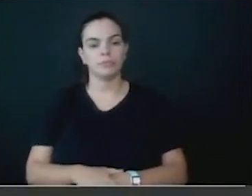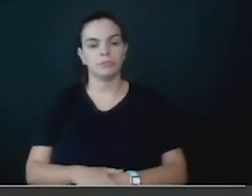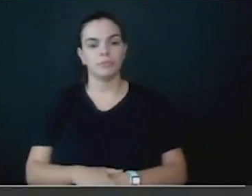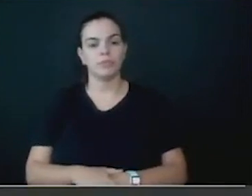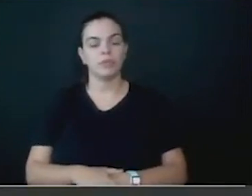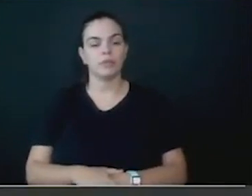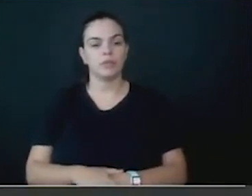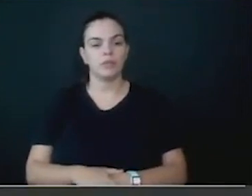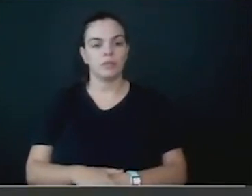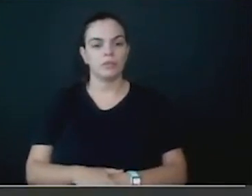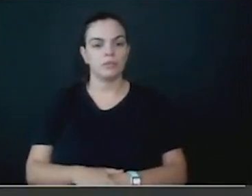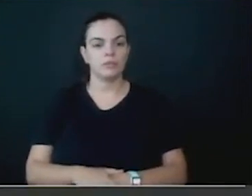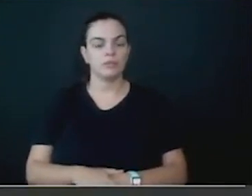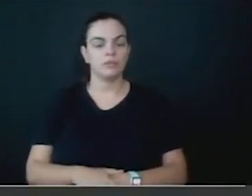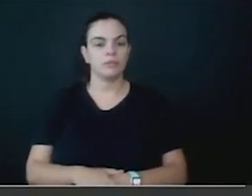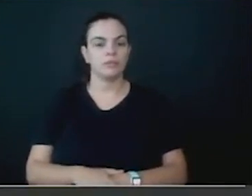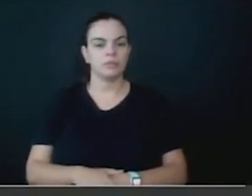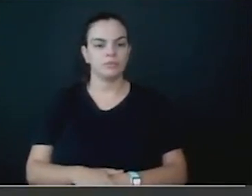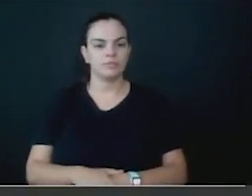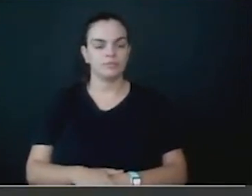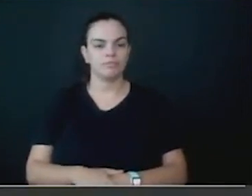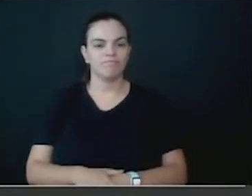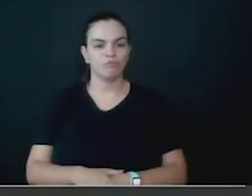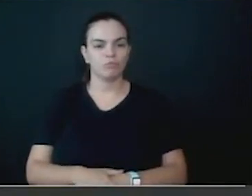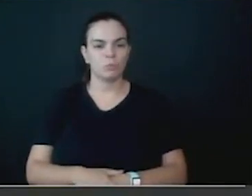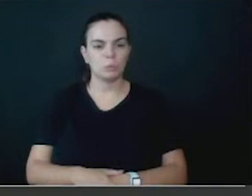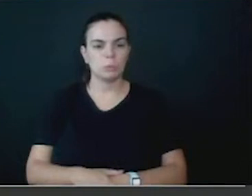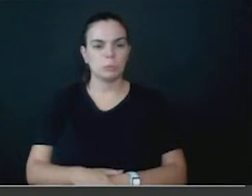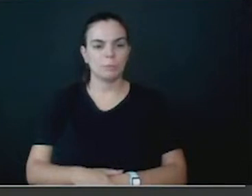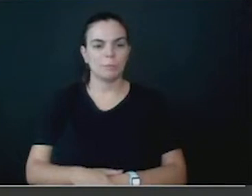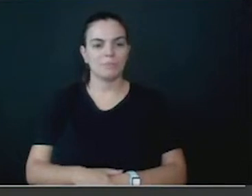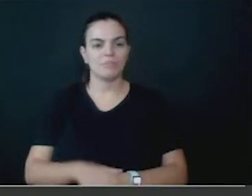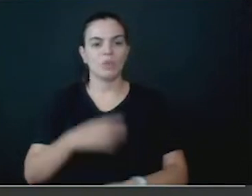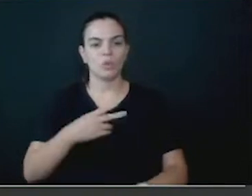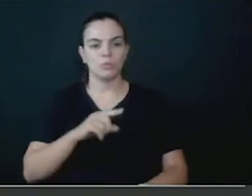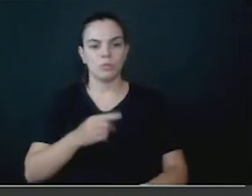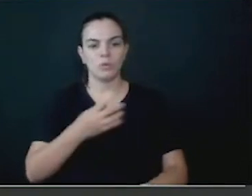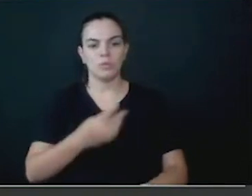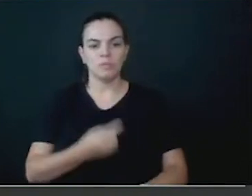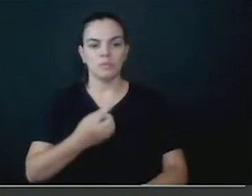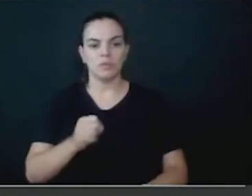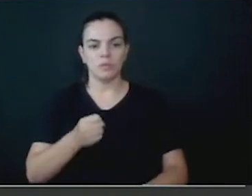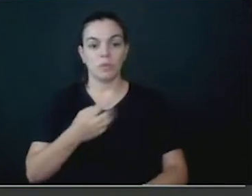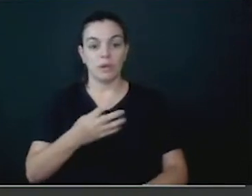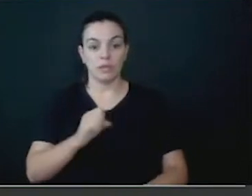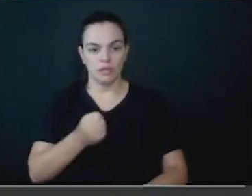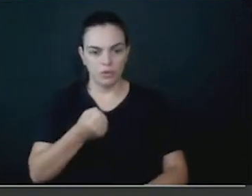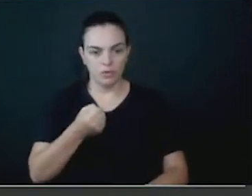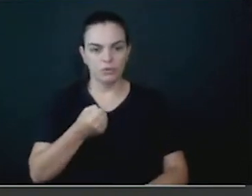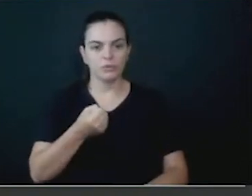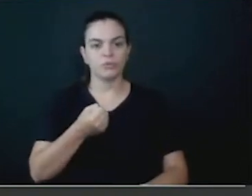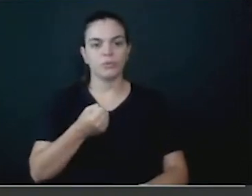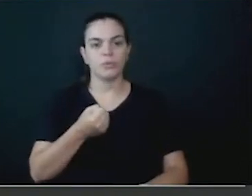resultado interessante lá para frente. A capacitação de 2.148 autores, a gente já passou disso, dobrou. Chegar